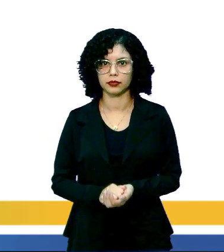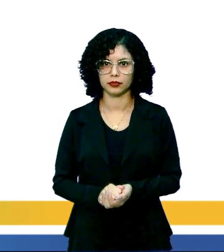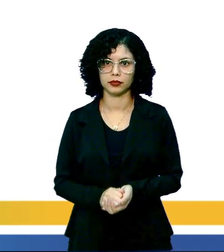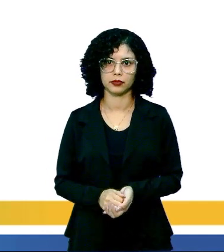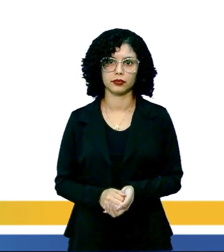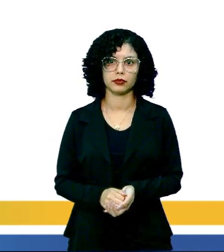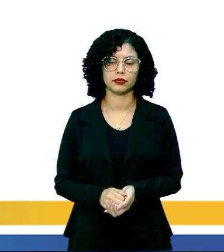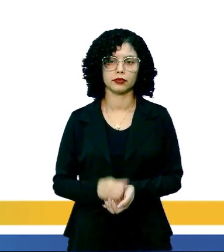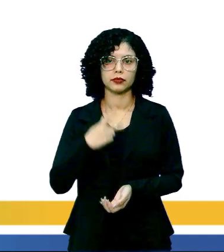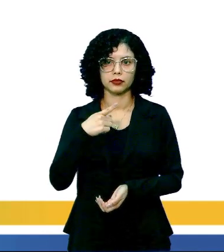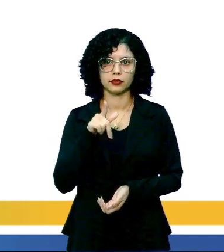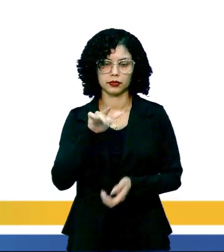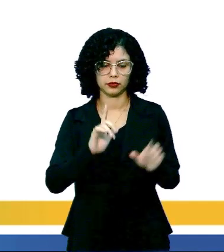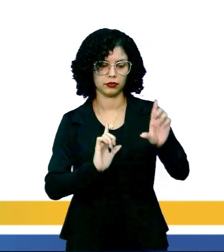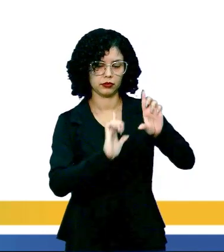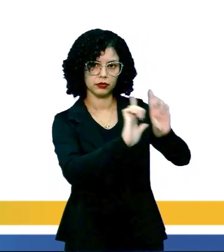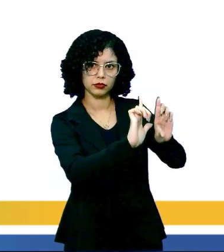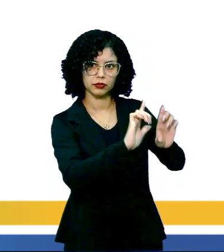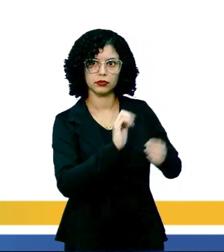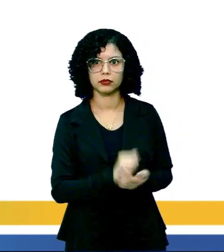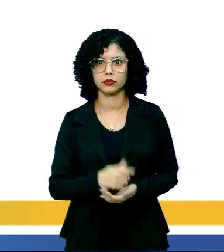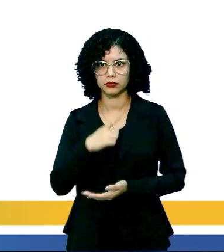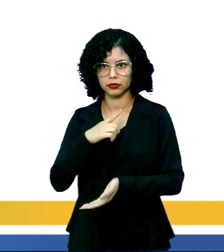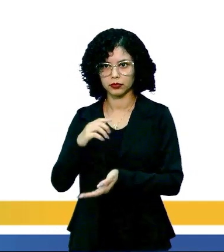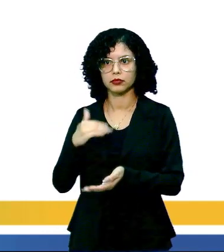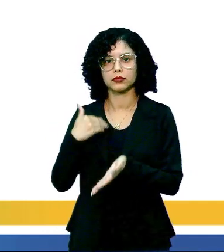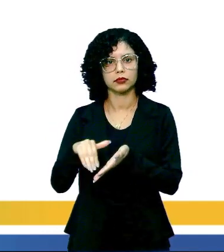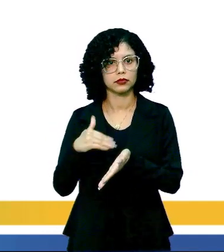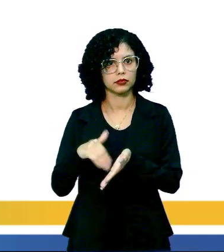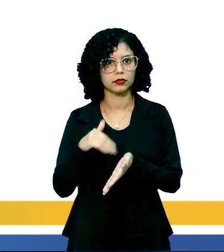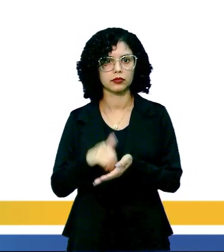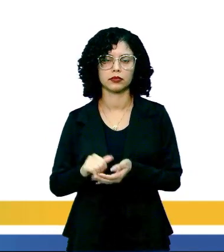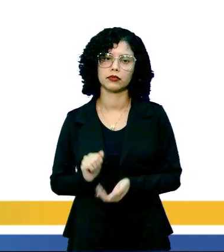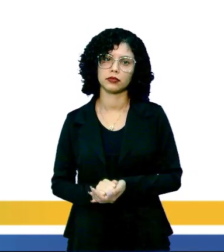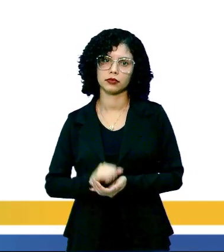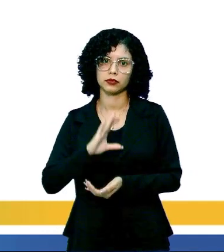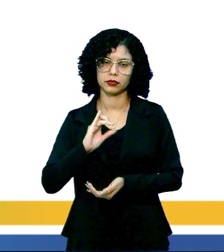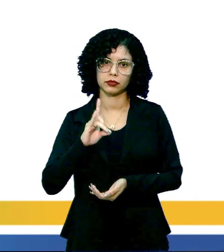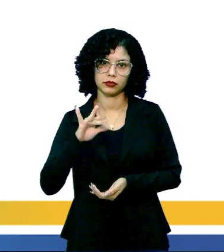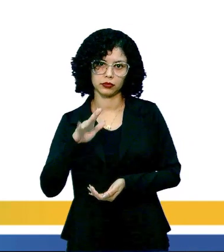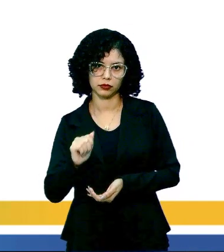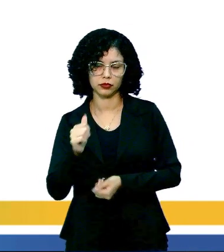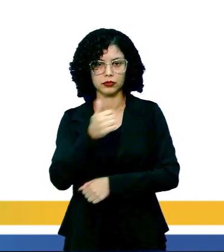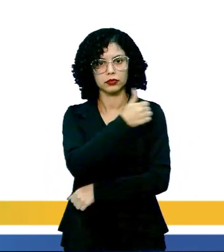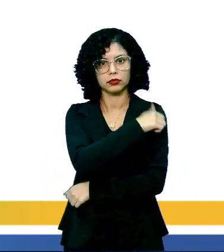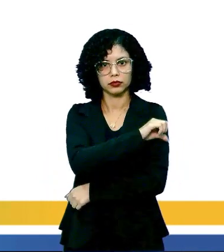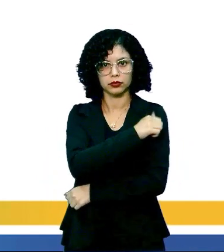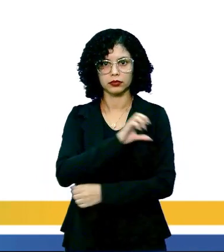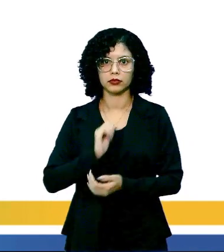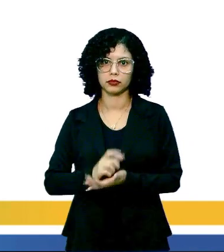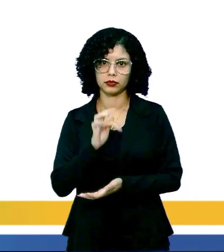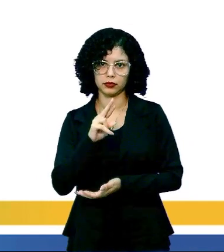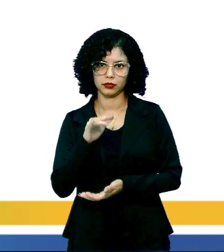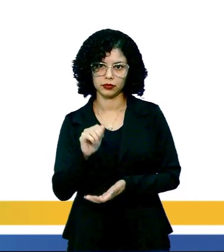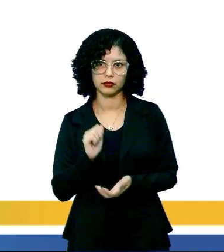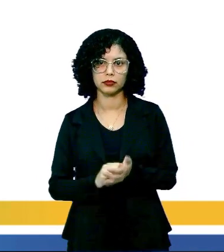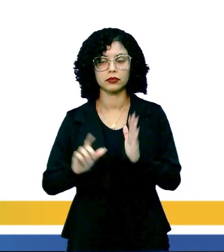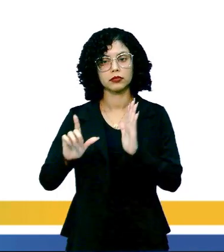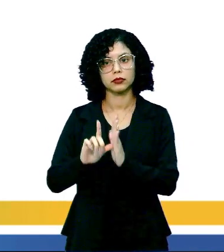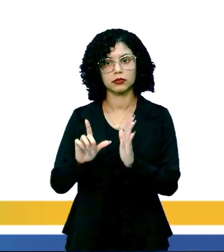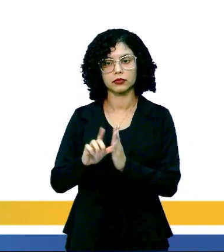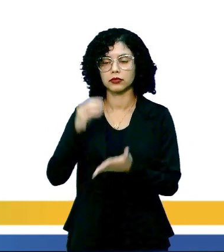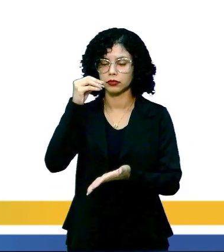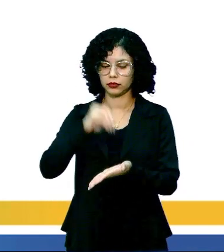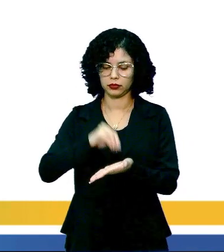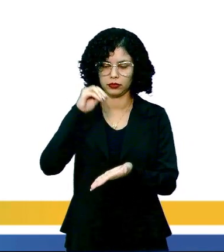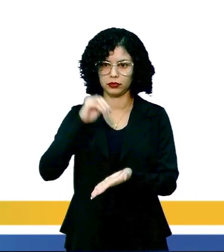particular. Está na plaqueta. Tem o escritório numa galeria de Copacabana entre um fliperama